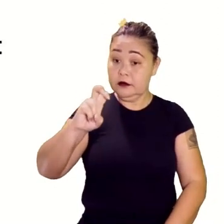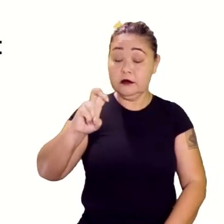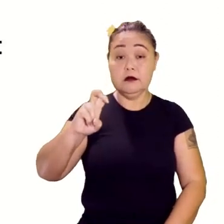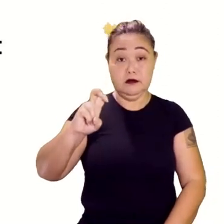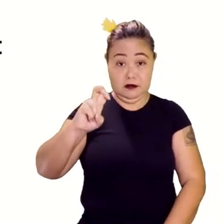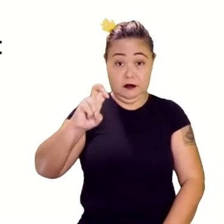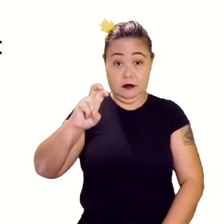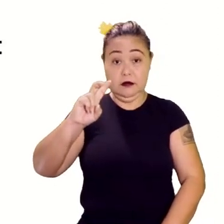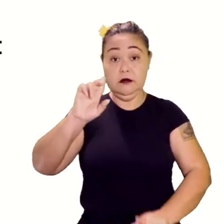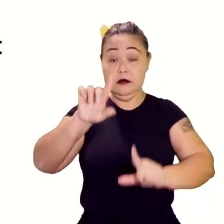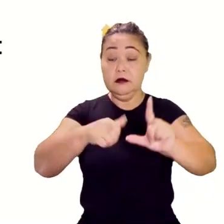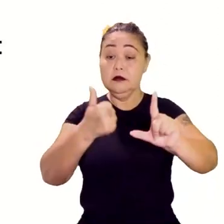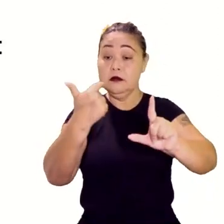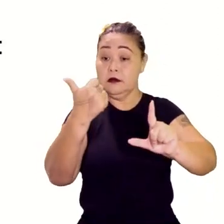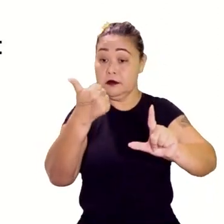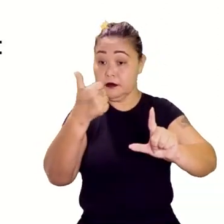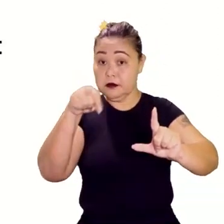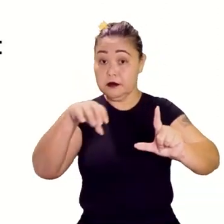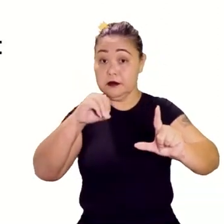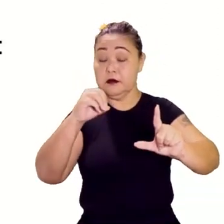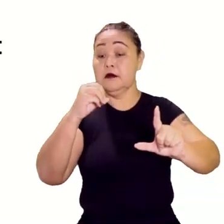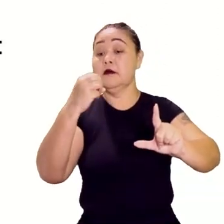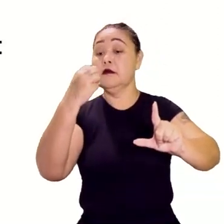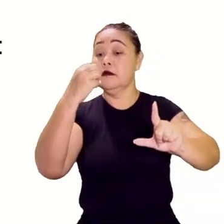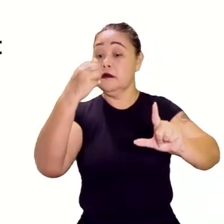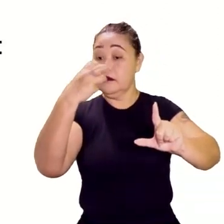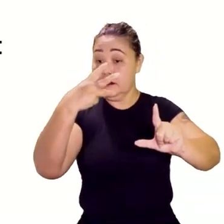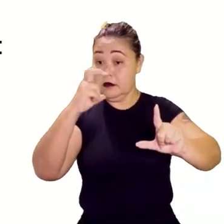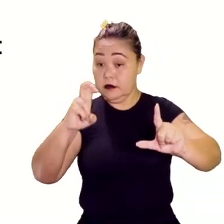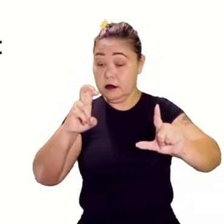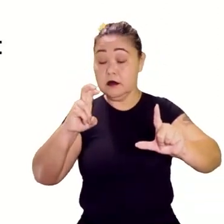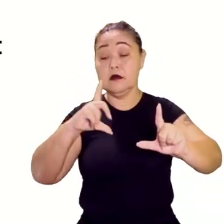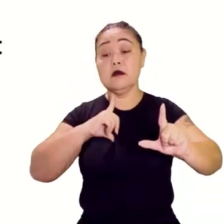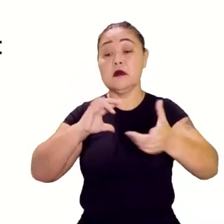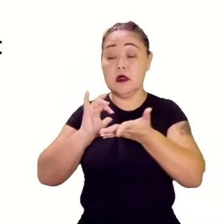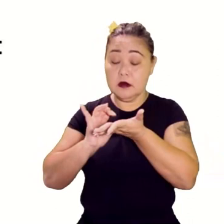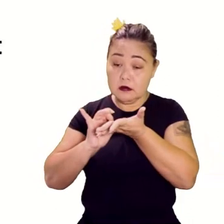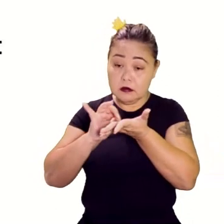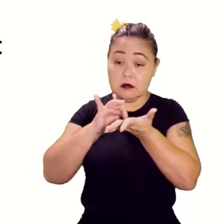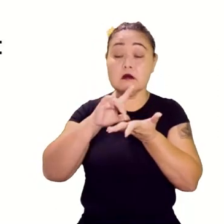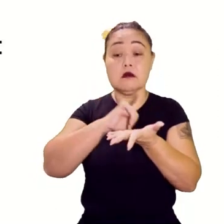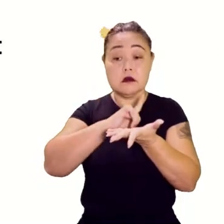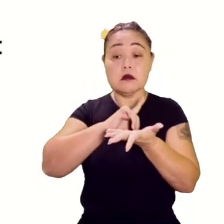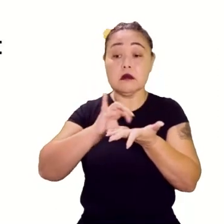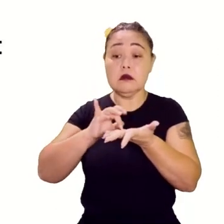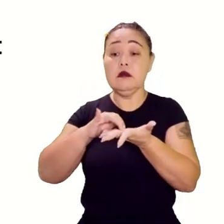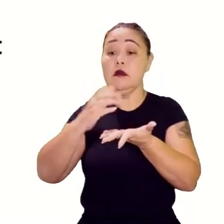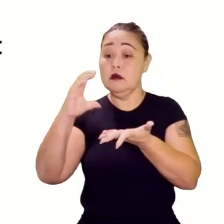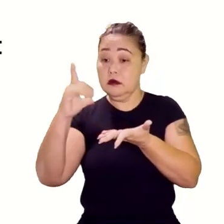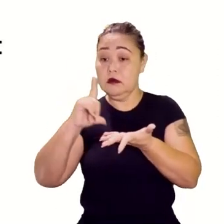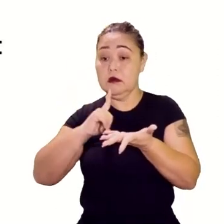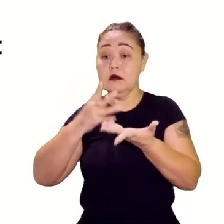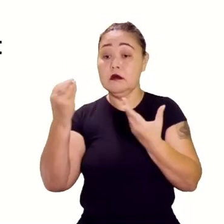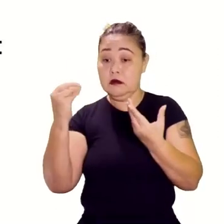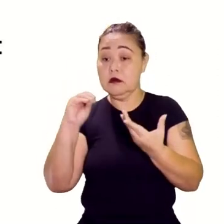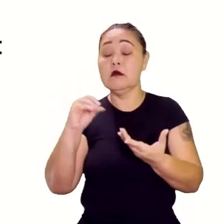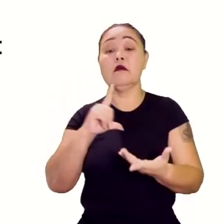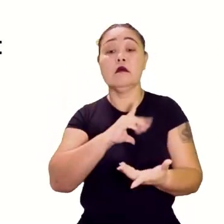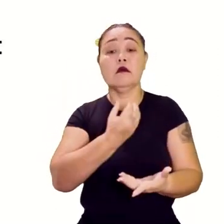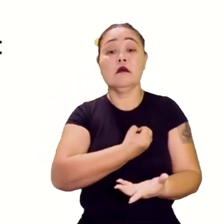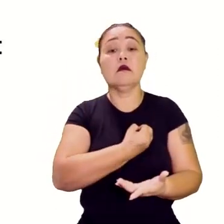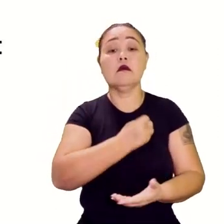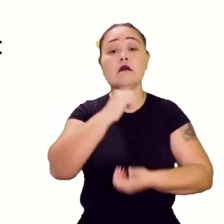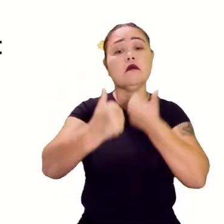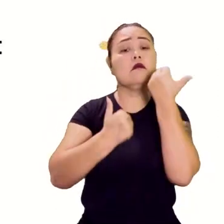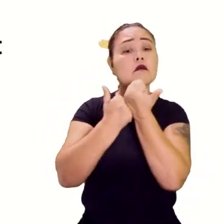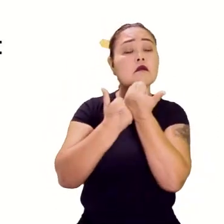0,85. O log de 1,035 também será fornecido para vocês. A calculadora científica que tem esses valores, tá? Isso. Então, eu vou